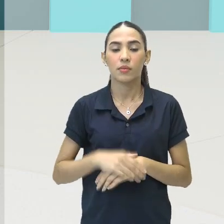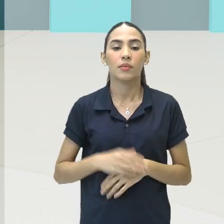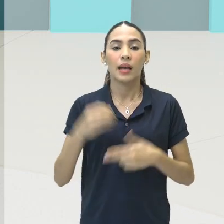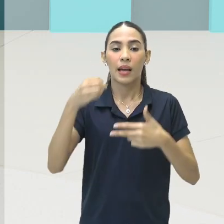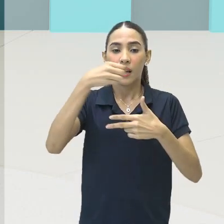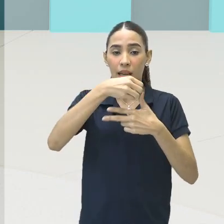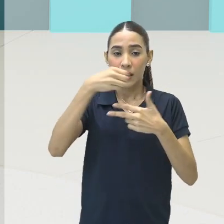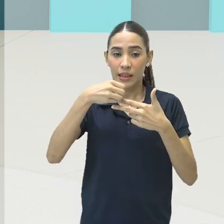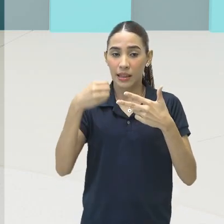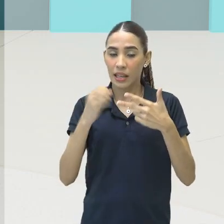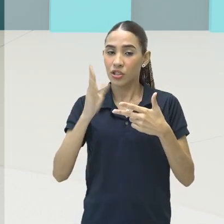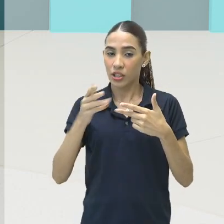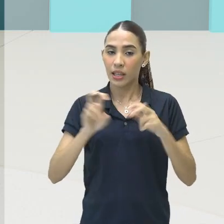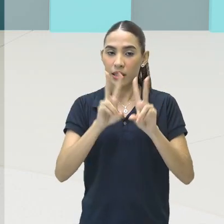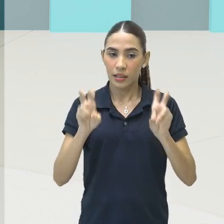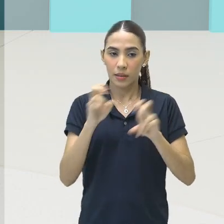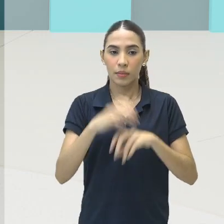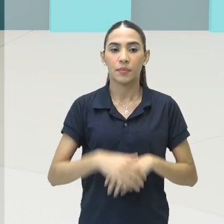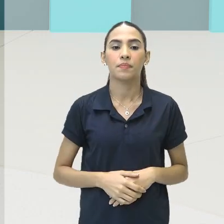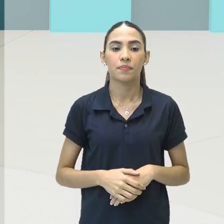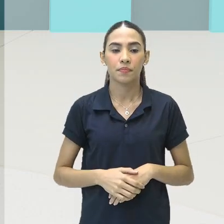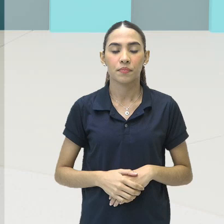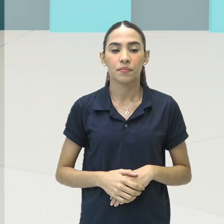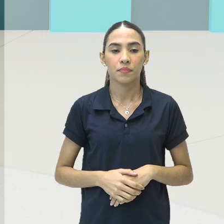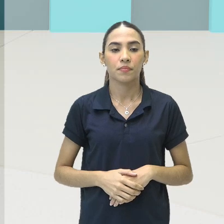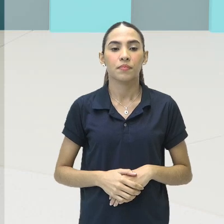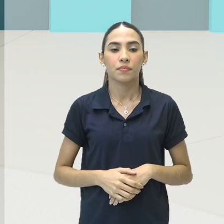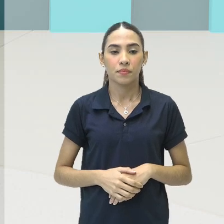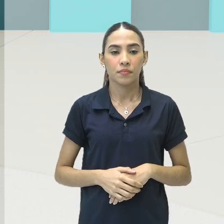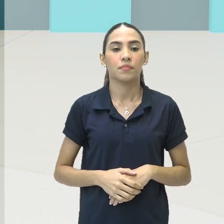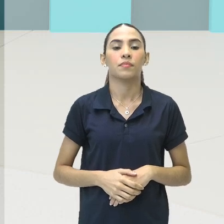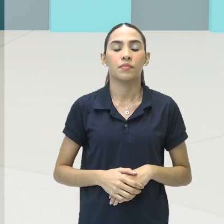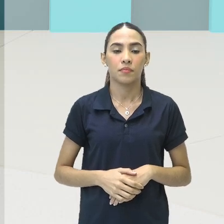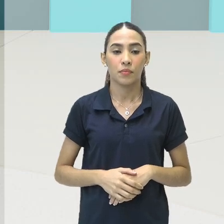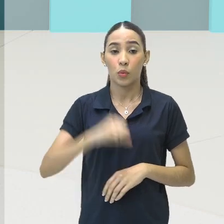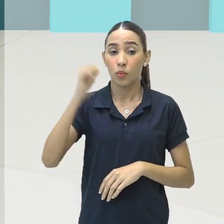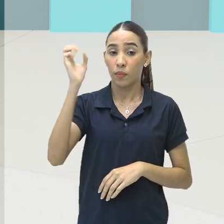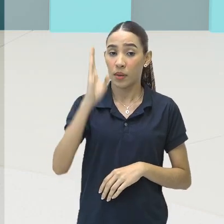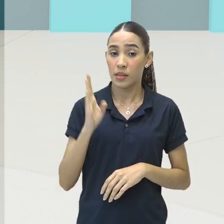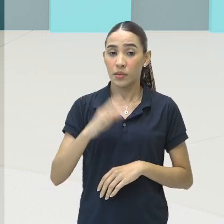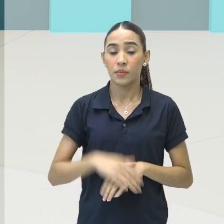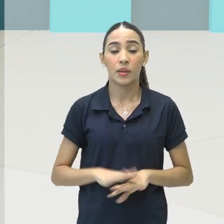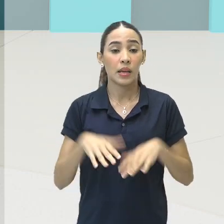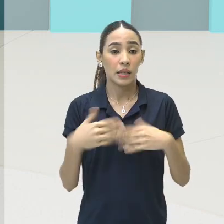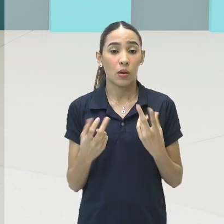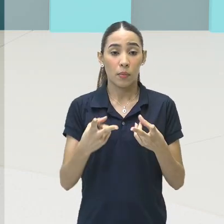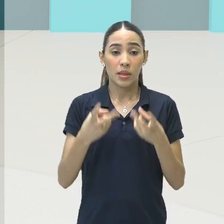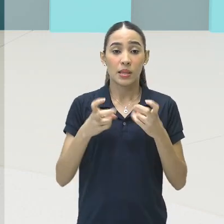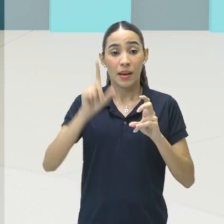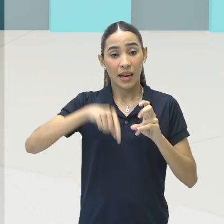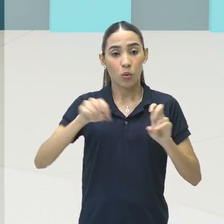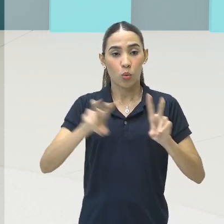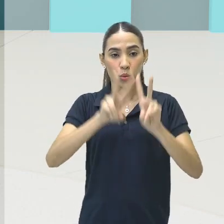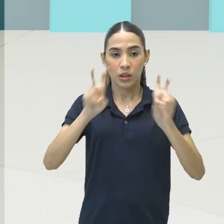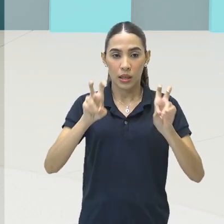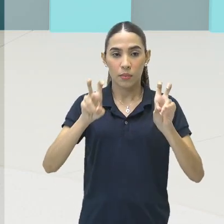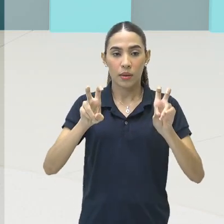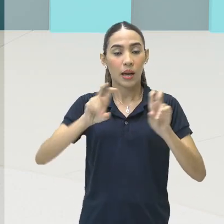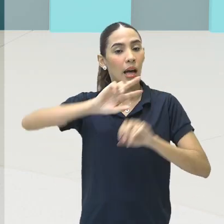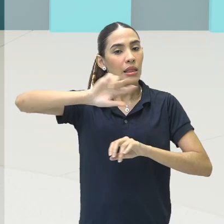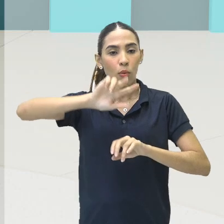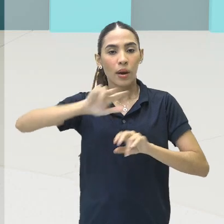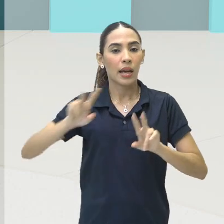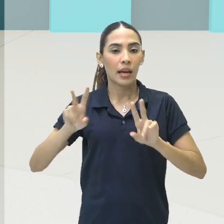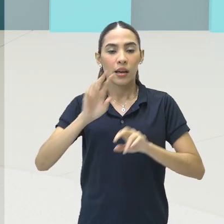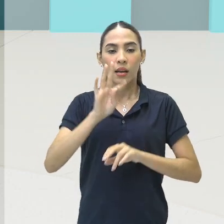do Enem já. Caminhos para combater intolerância religiosa no Brasil. Vejam que esse é o tema, é o assunto, não é o